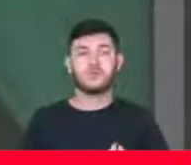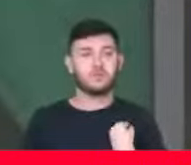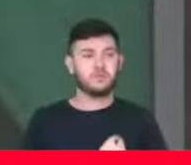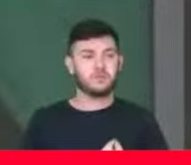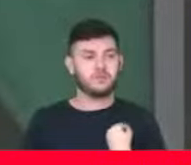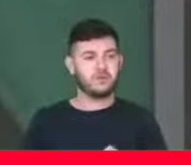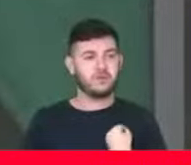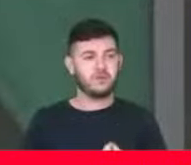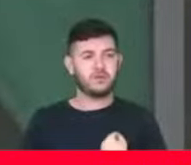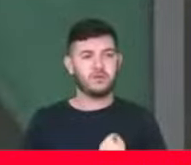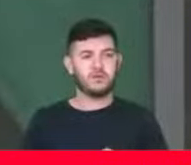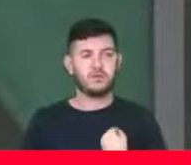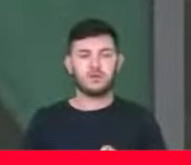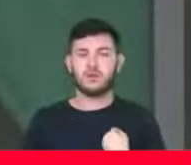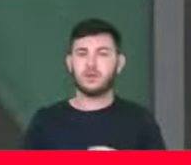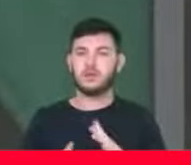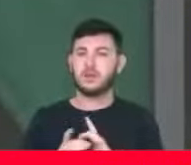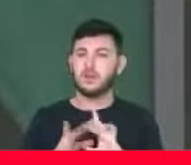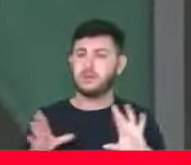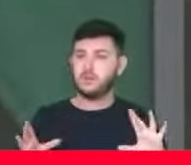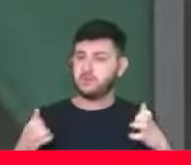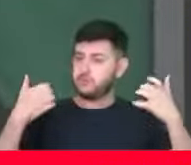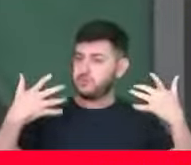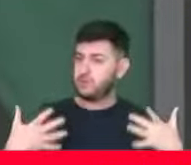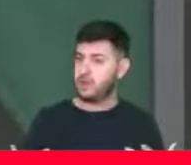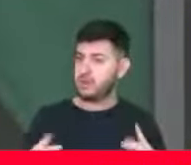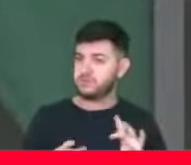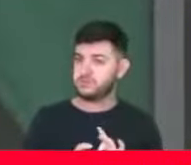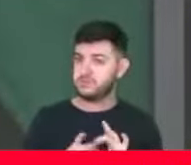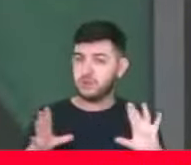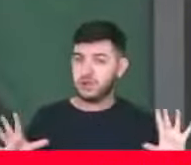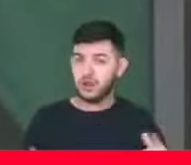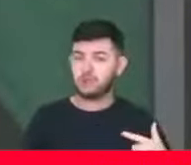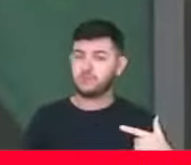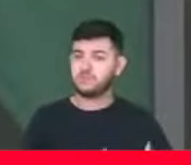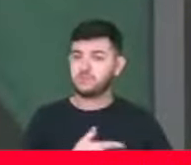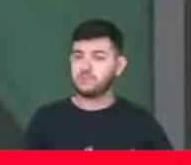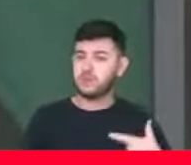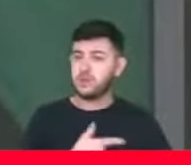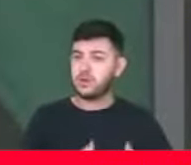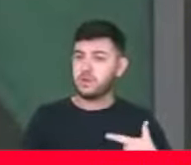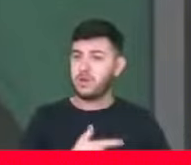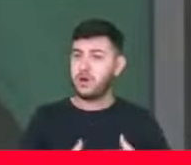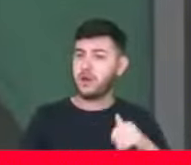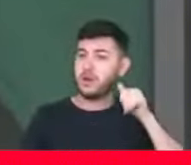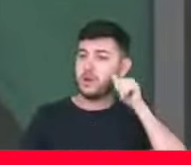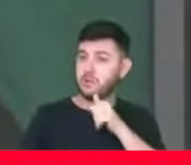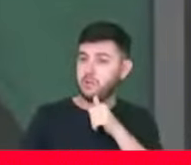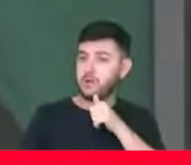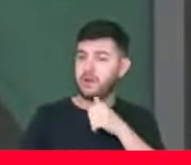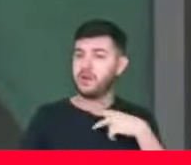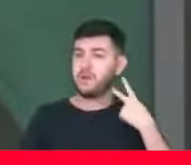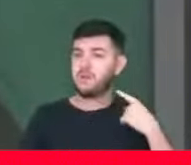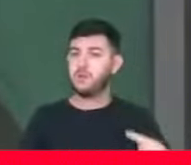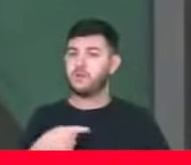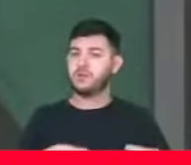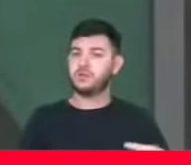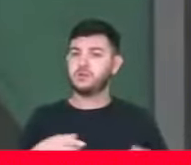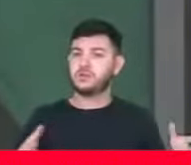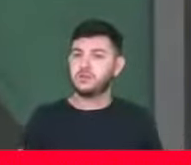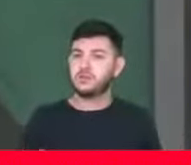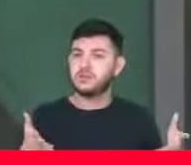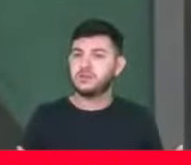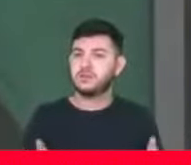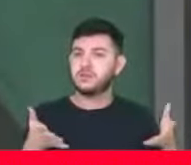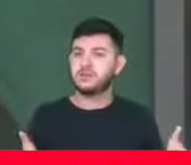só falar da democracia, da liberdade, do trabalho da mulher na política, de incentivo da mulher na